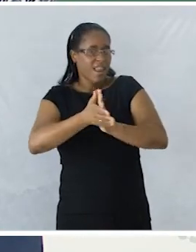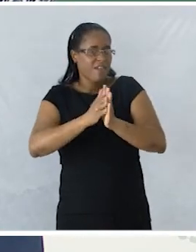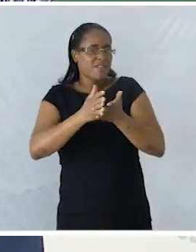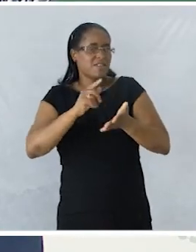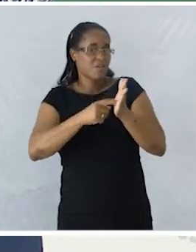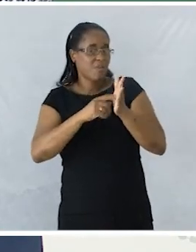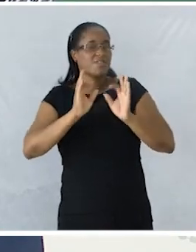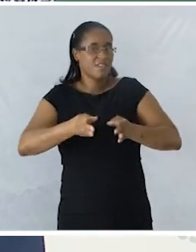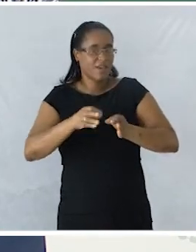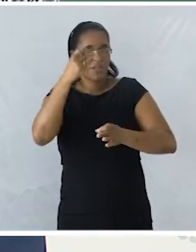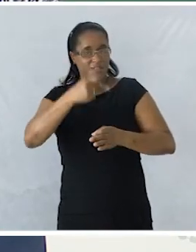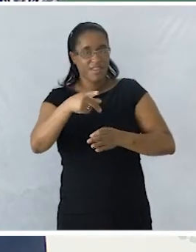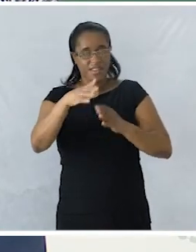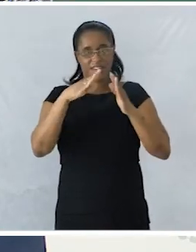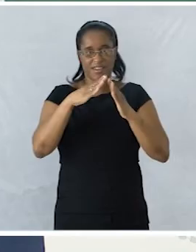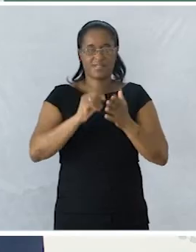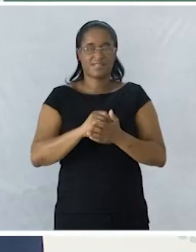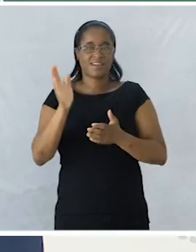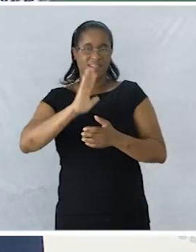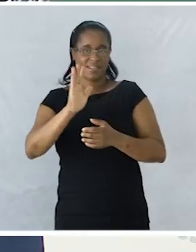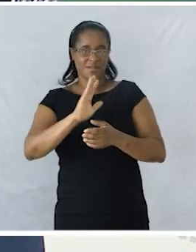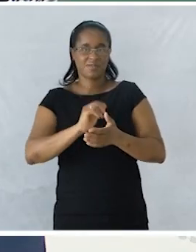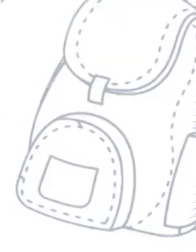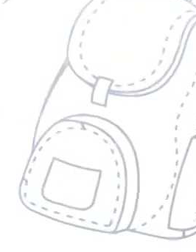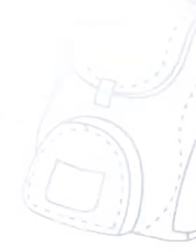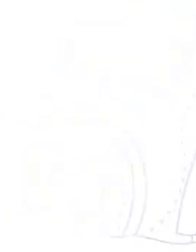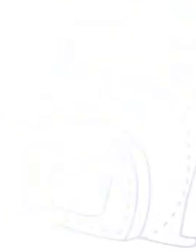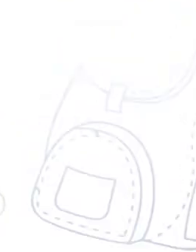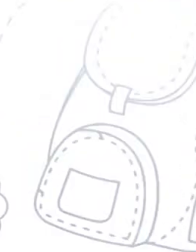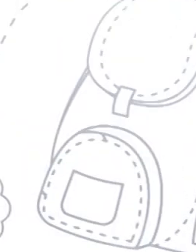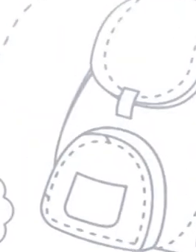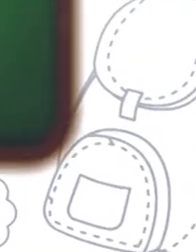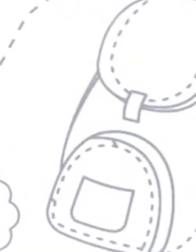lavem as mãos sempre e fiquem em casa. Adeus!